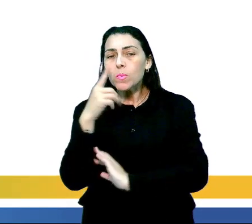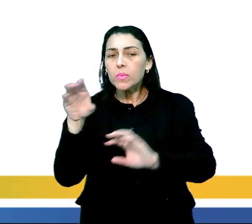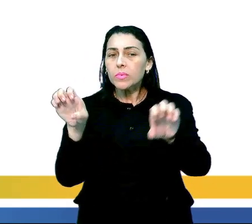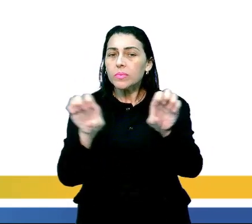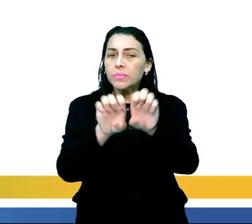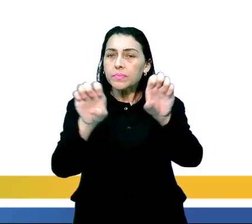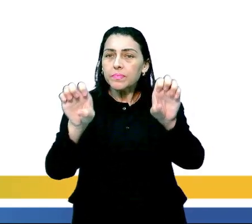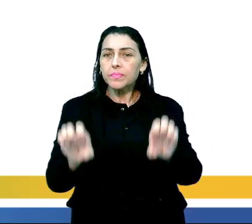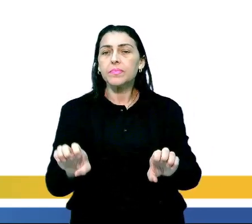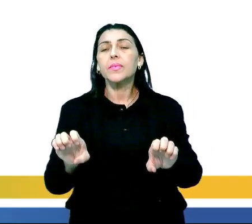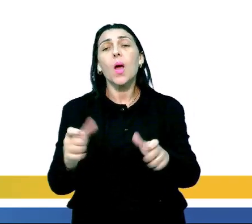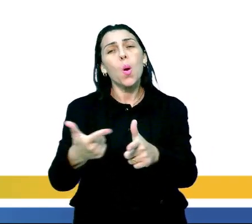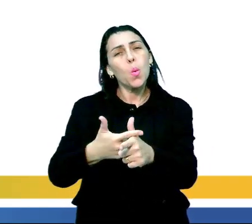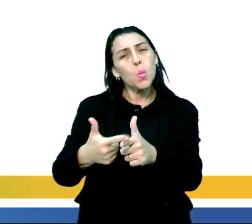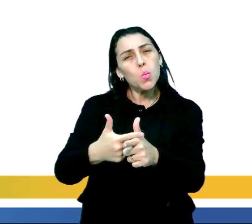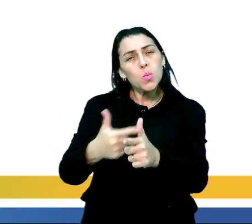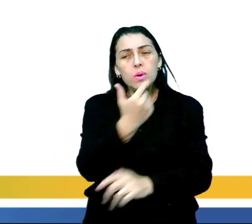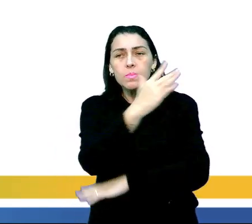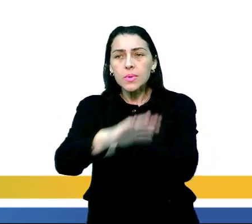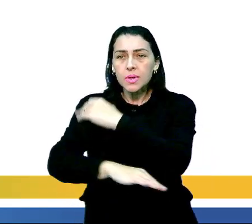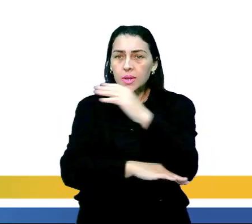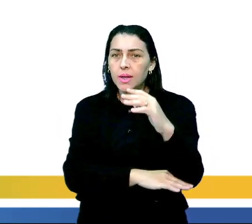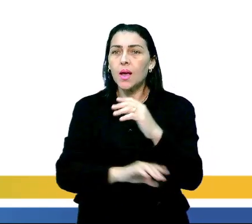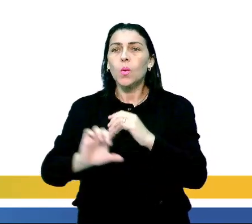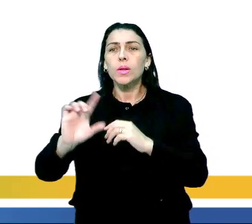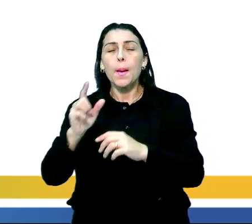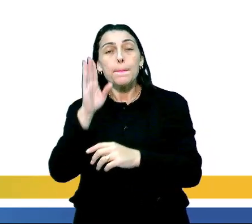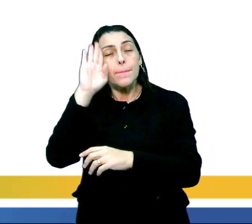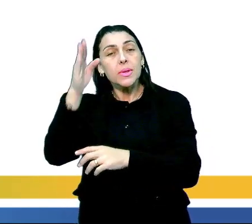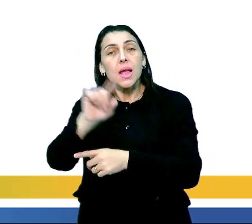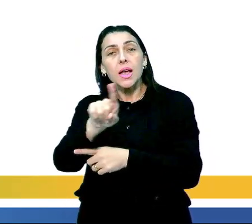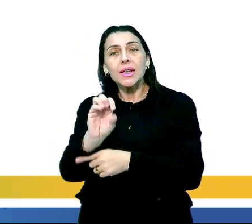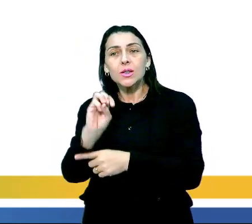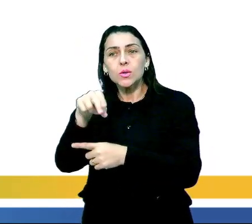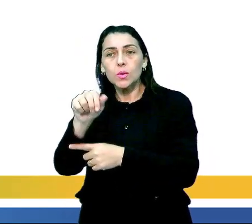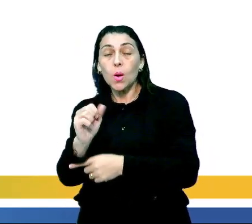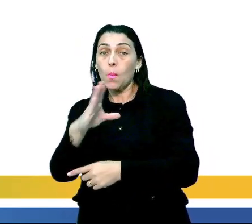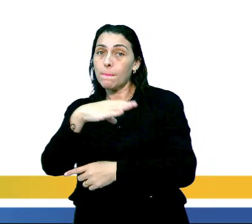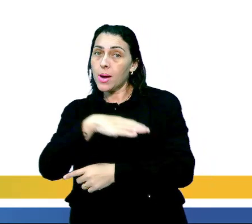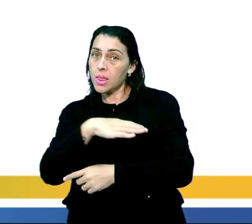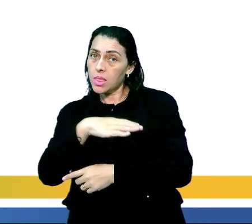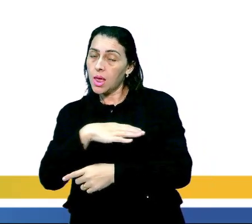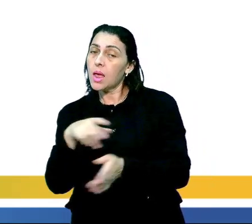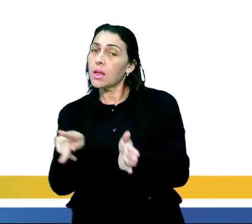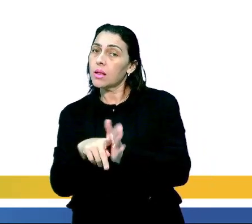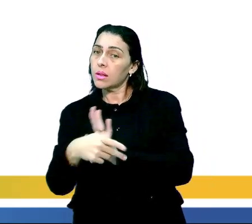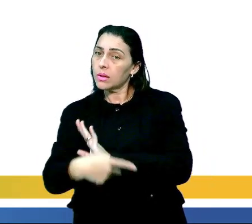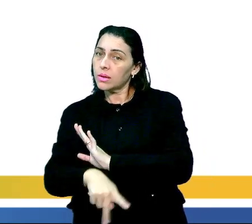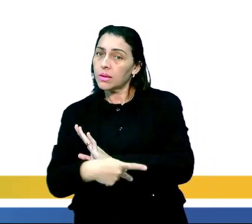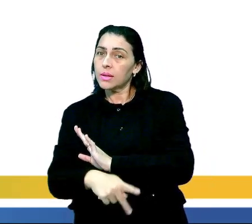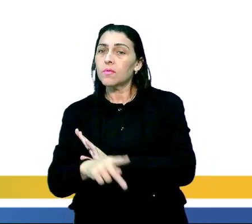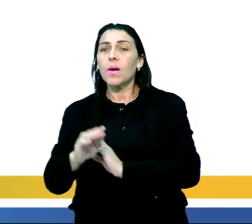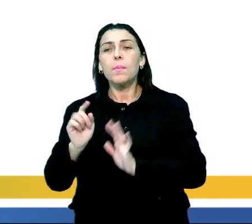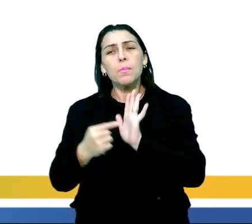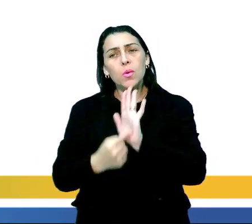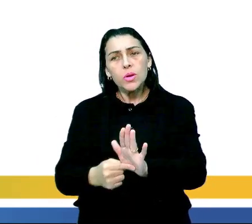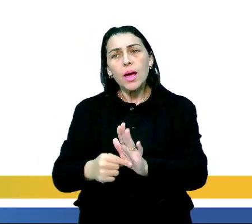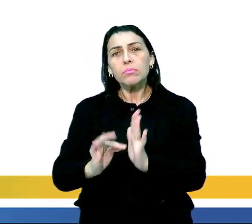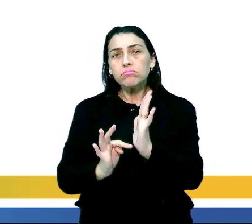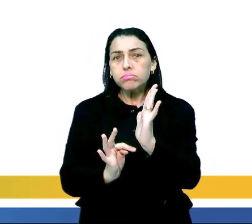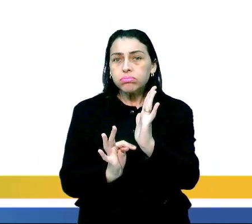esquema. Esse é um problema ambiental que vai ocorrer principalmente na zona urbana e que vai apresentar